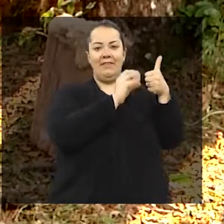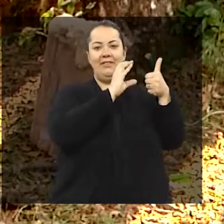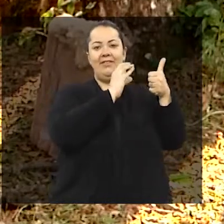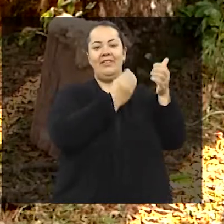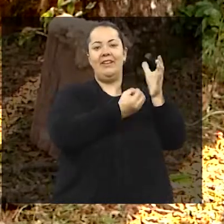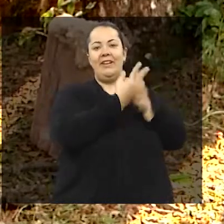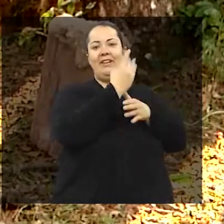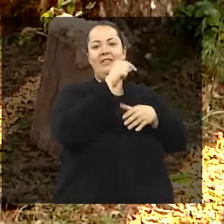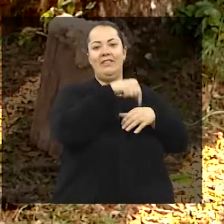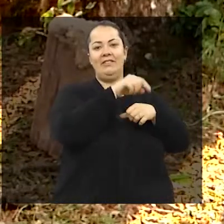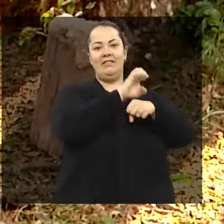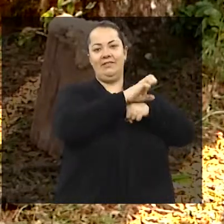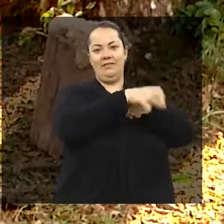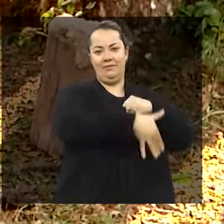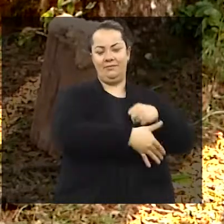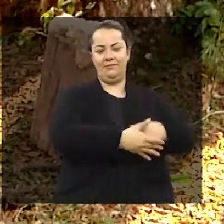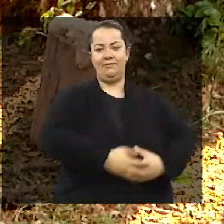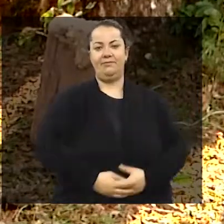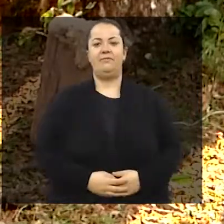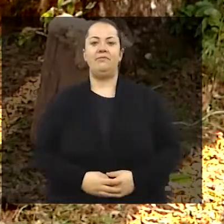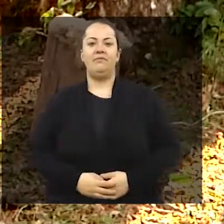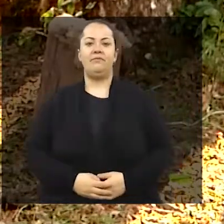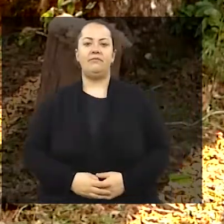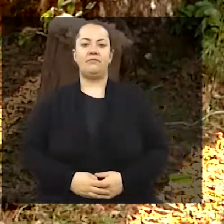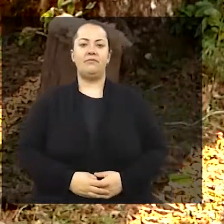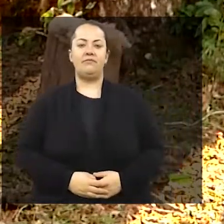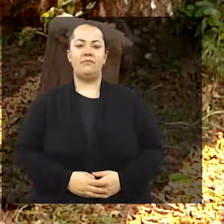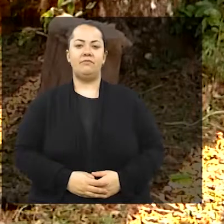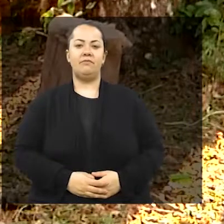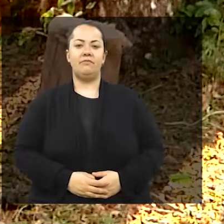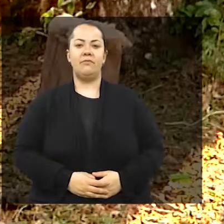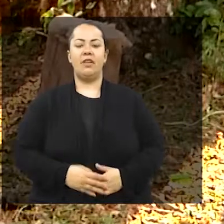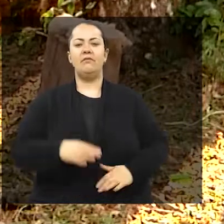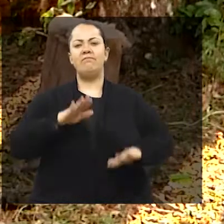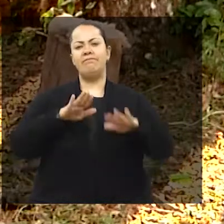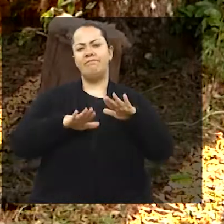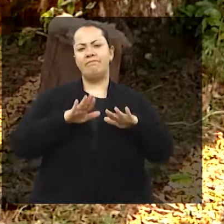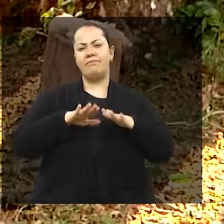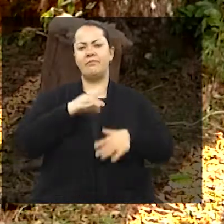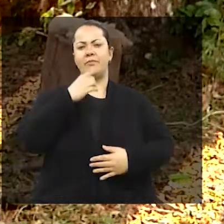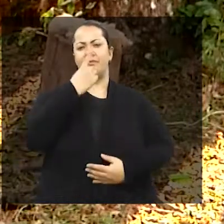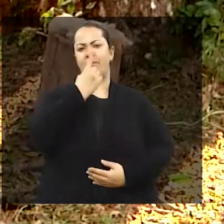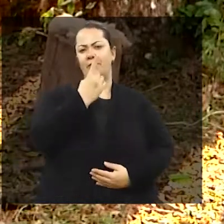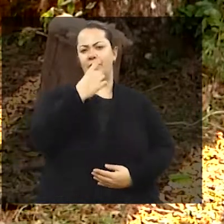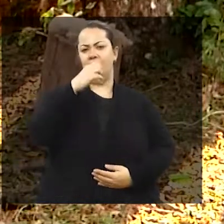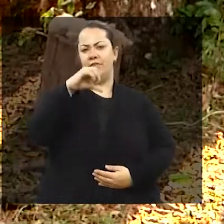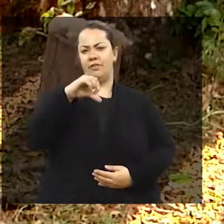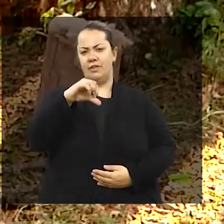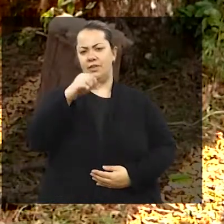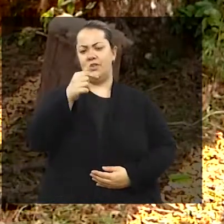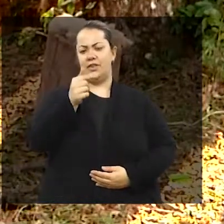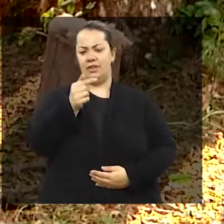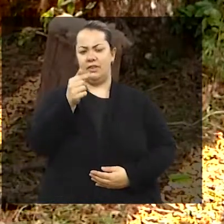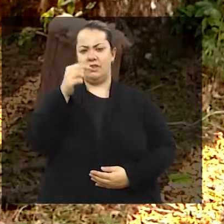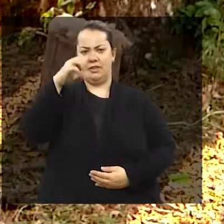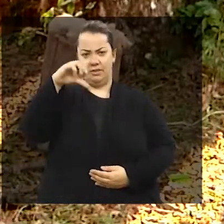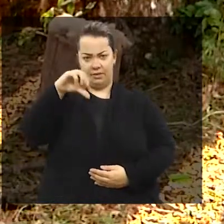acampamento é organizado até assim por um... porque a brigada e